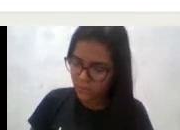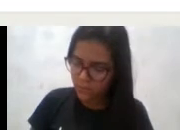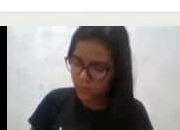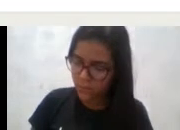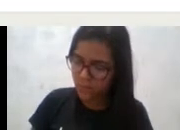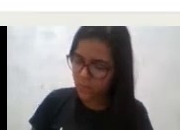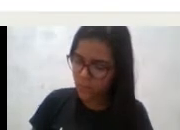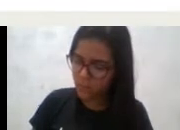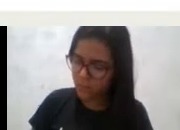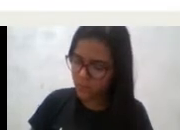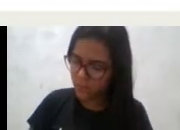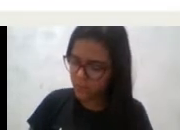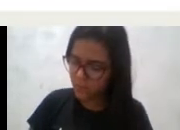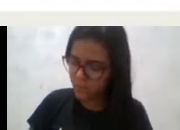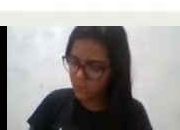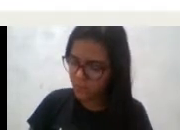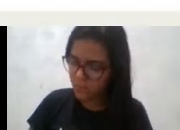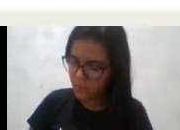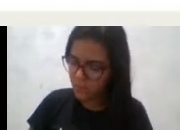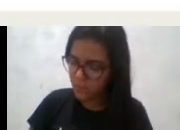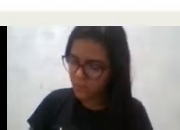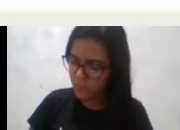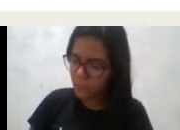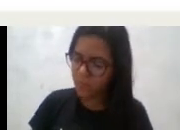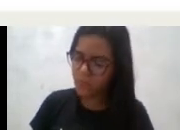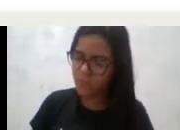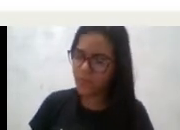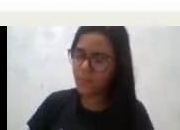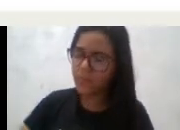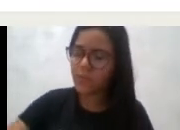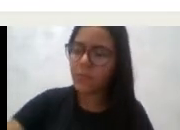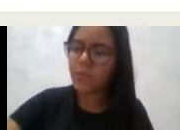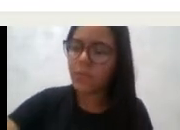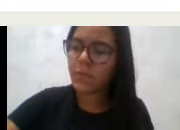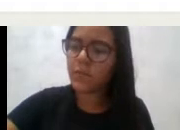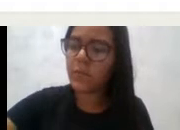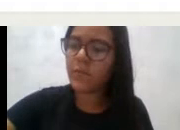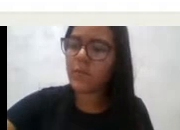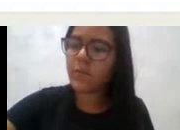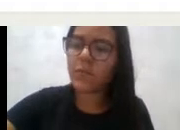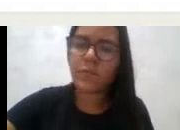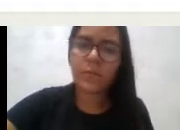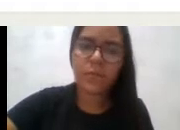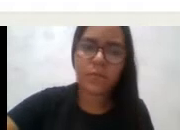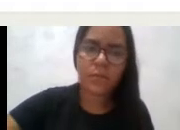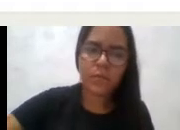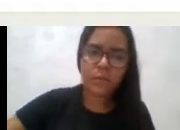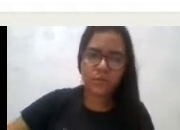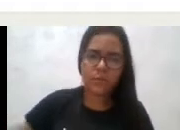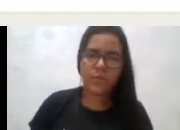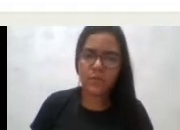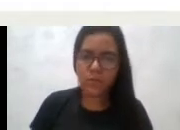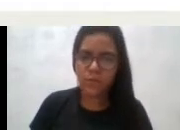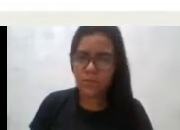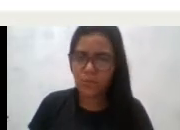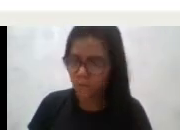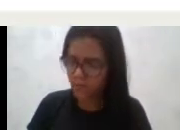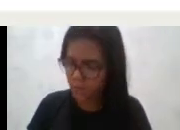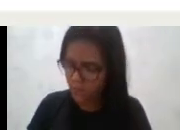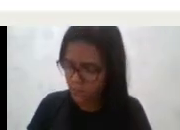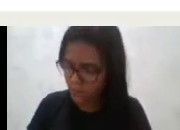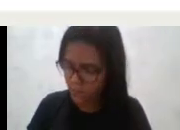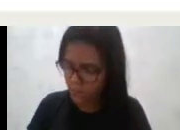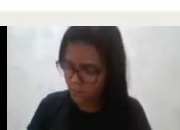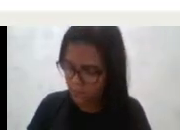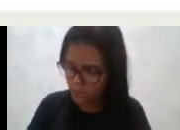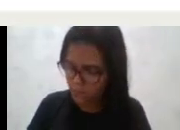determinar a velocidade de infiltração básica de água no solo, a metodologia que mais se utiliza é baseada no infiltrômetro de